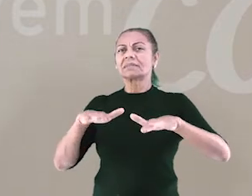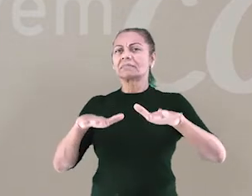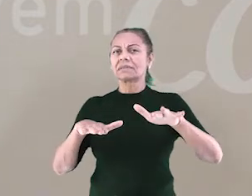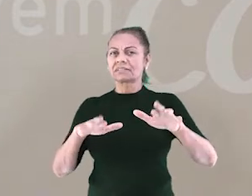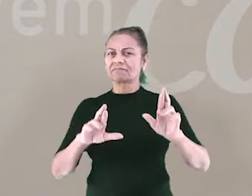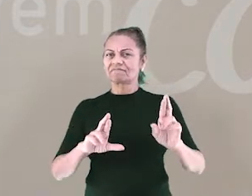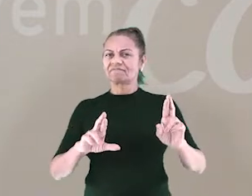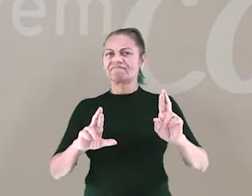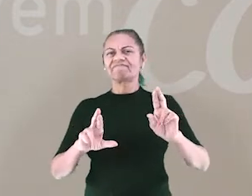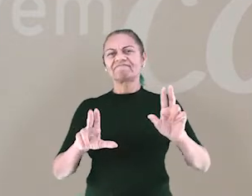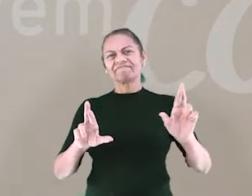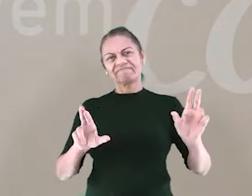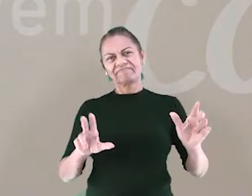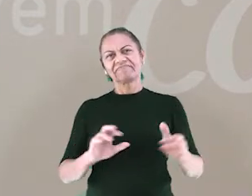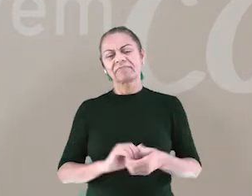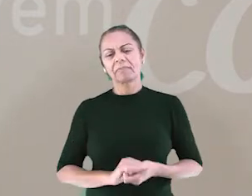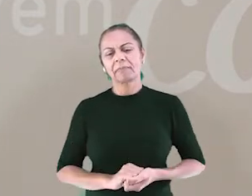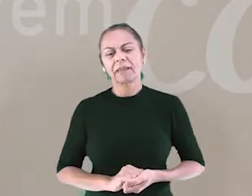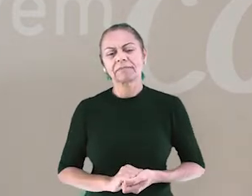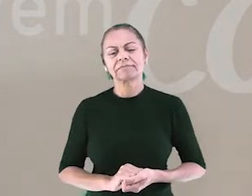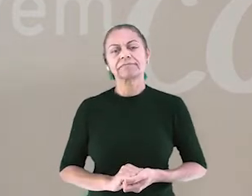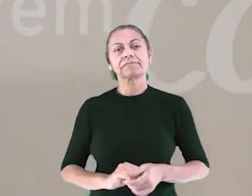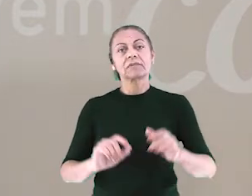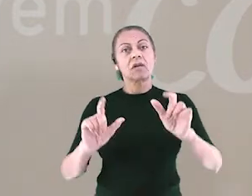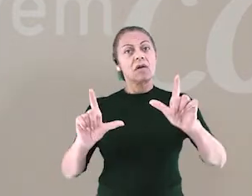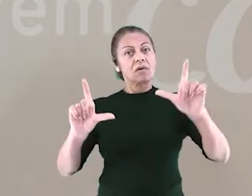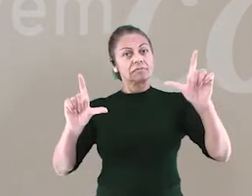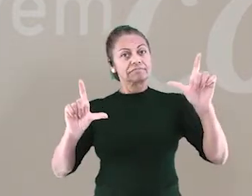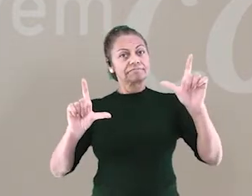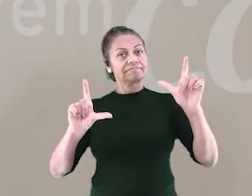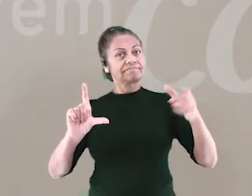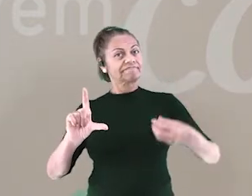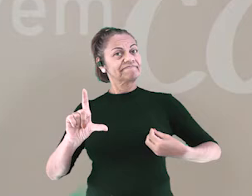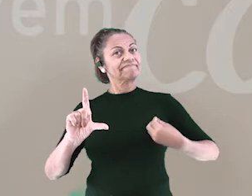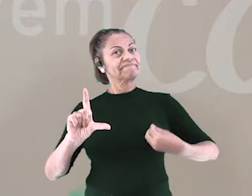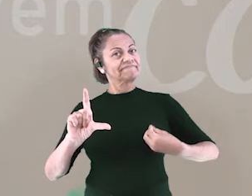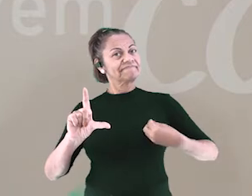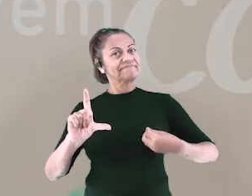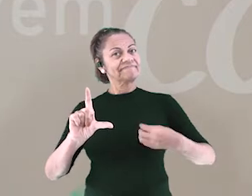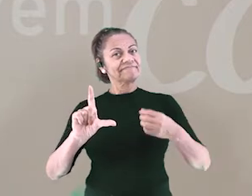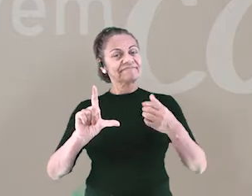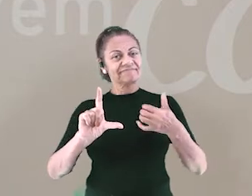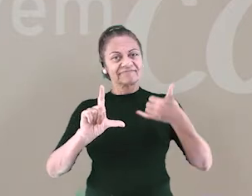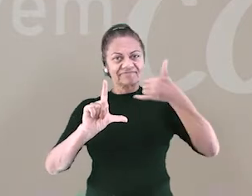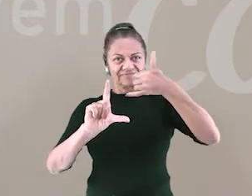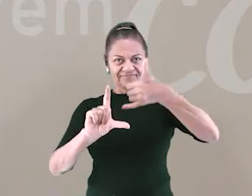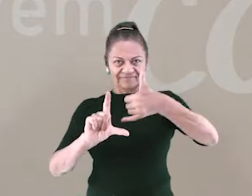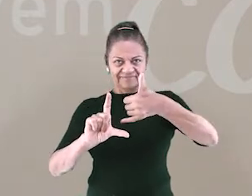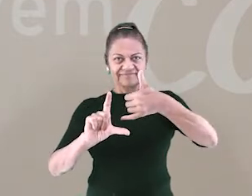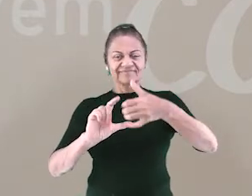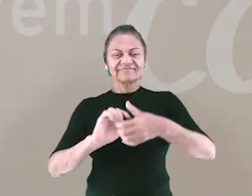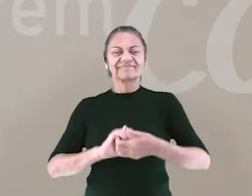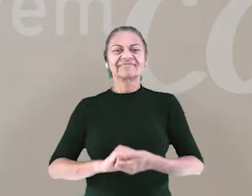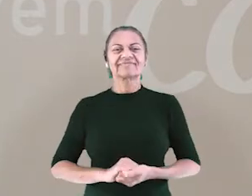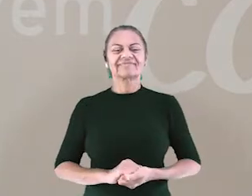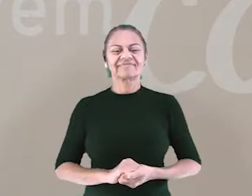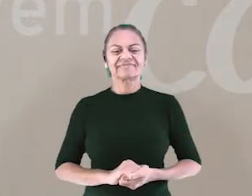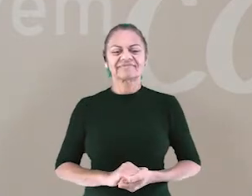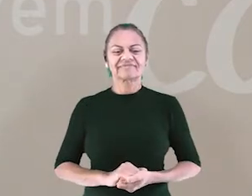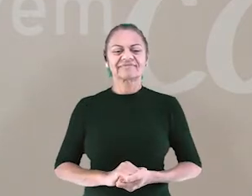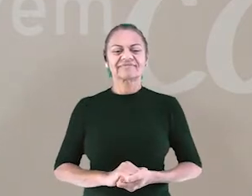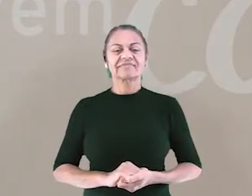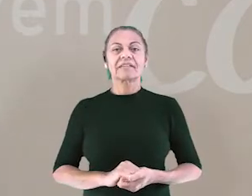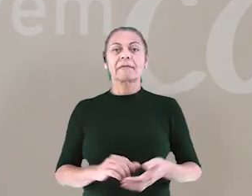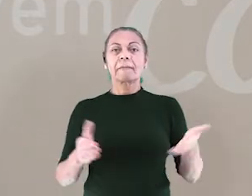profissões mudam de acordo com o tempo e também de acordo com a sociedade. E não se esqueça de pedir